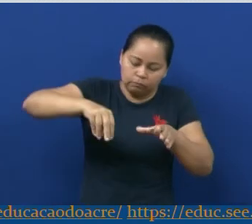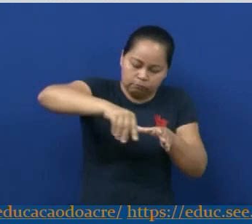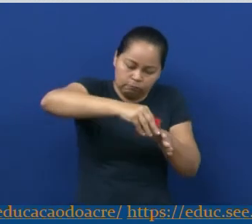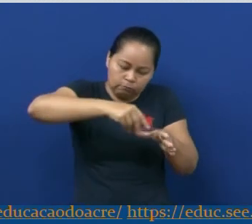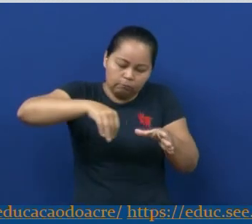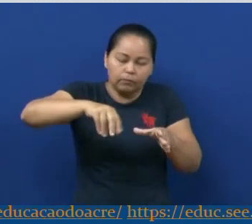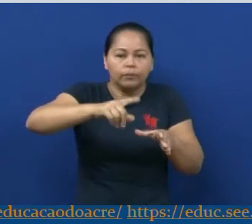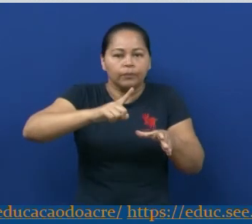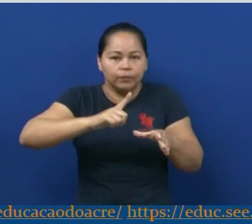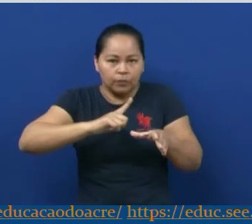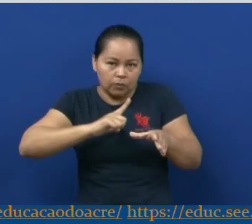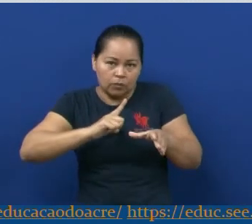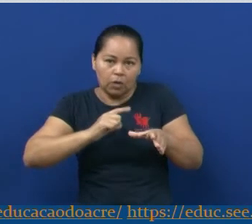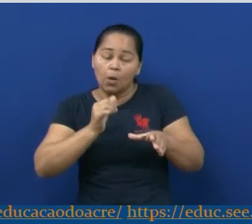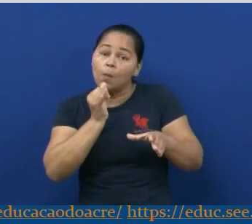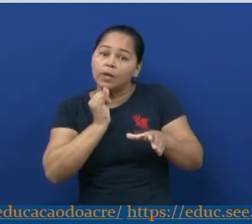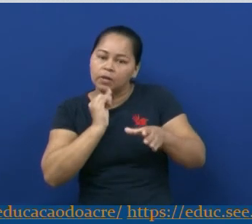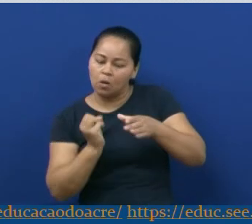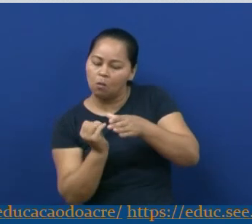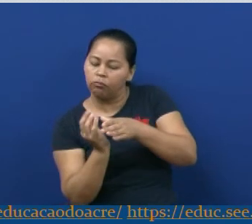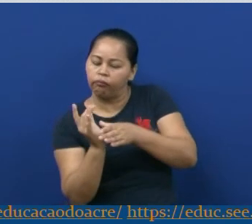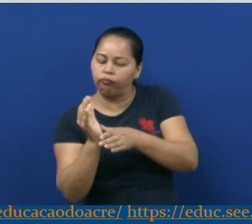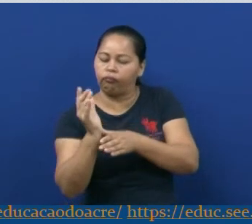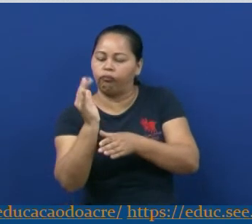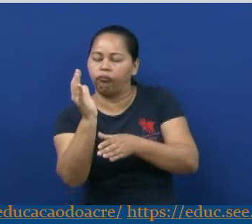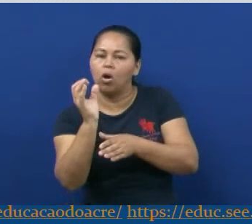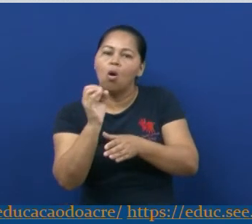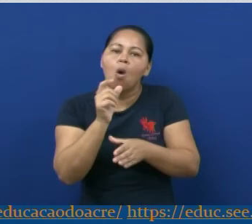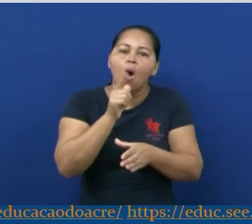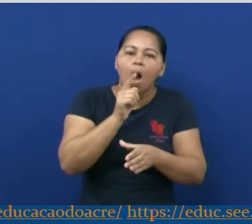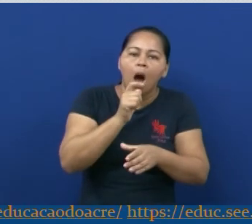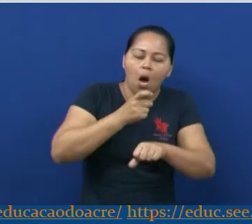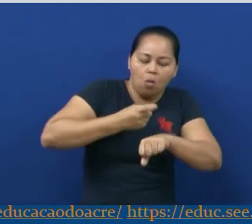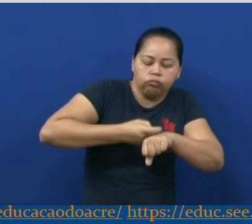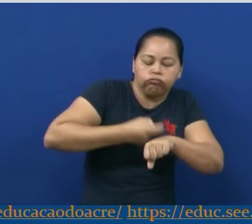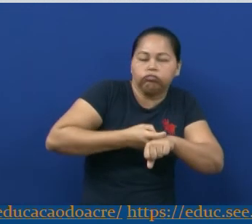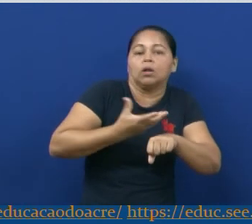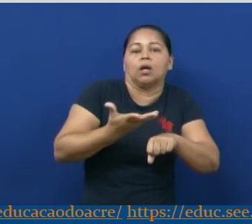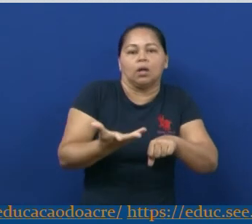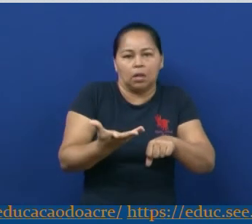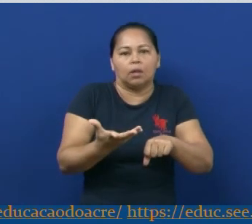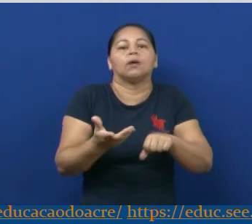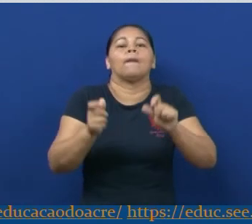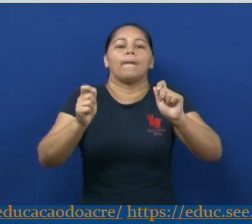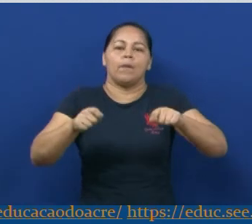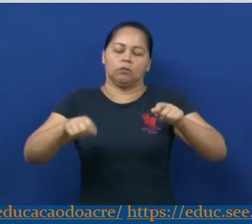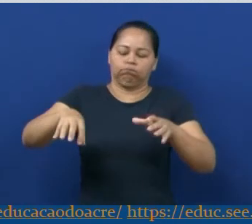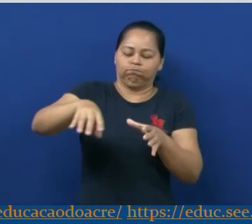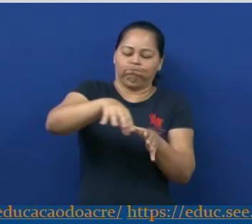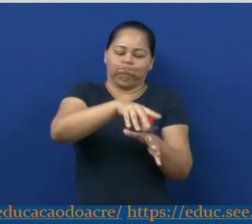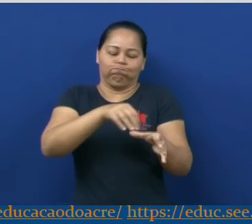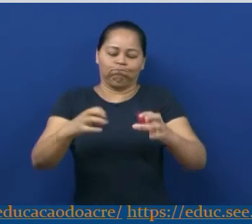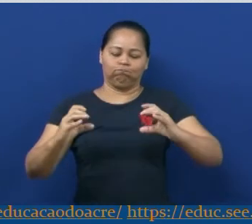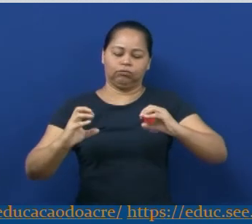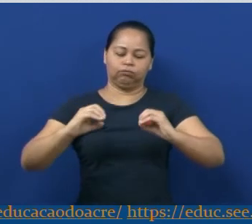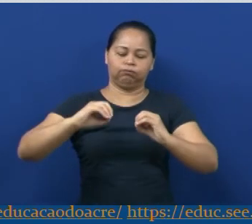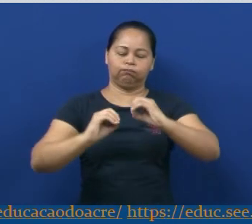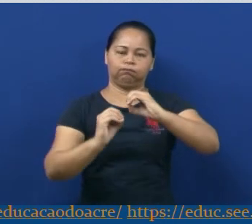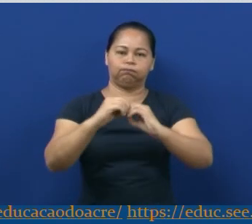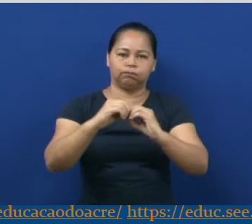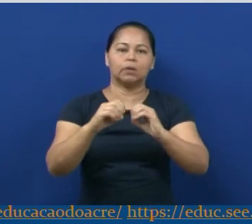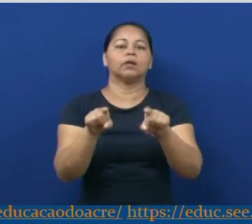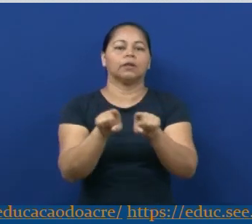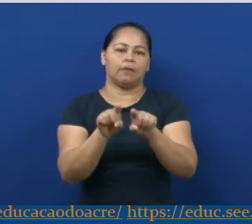apresentar um estado físico gasoso, líquido ou sólido, vai também estar influenciando aí nessa atração entre